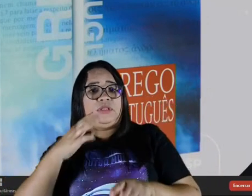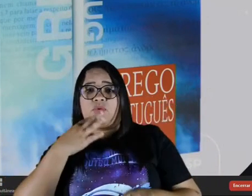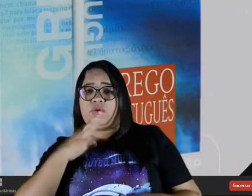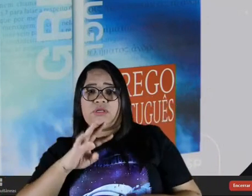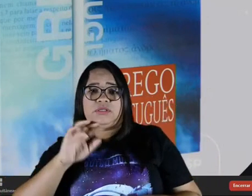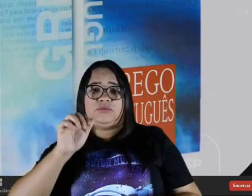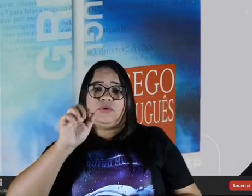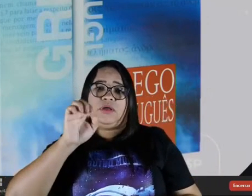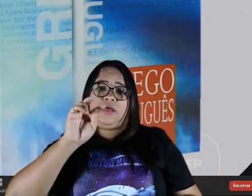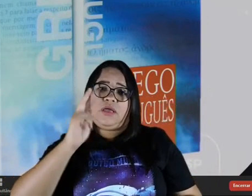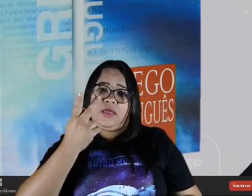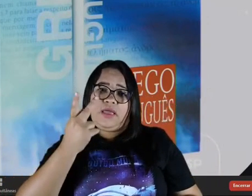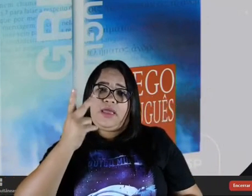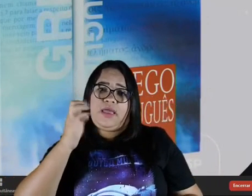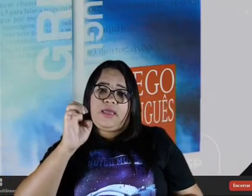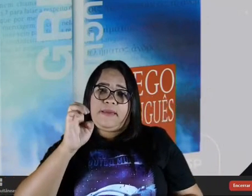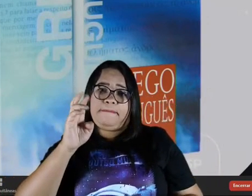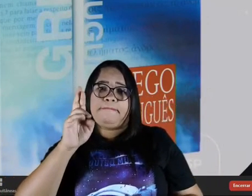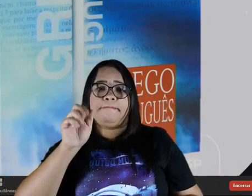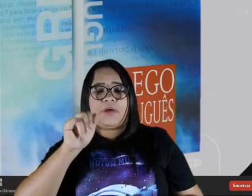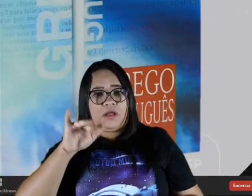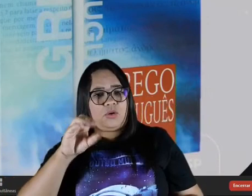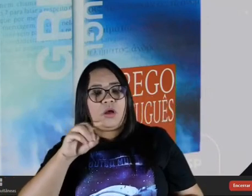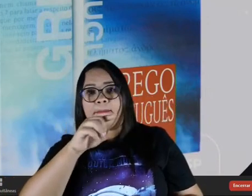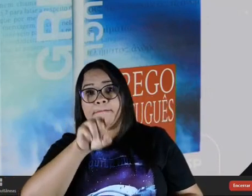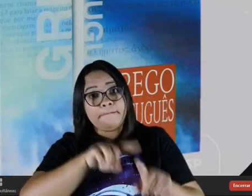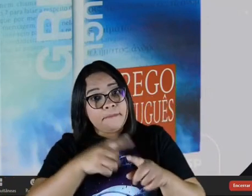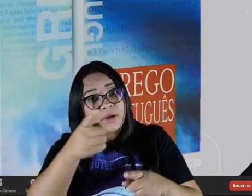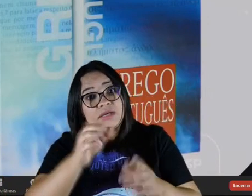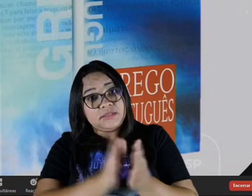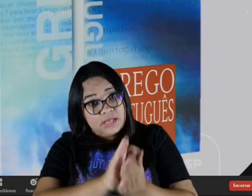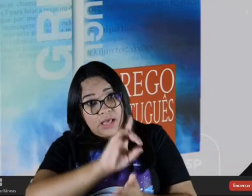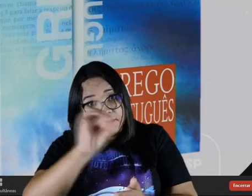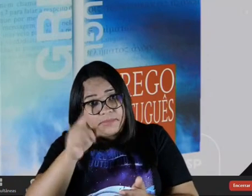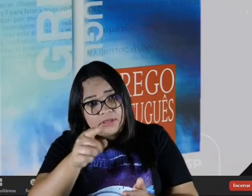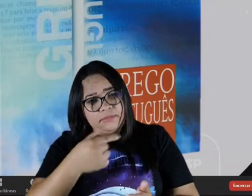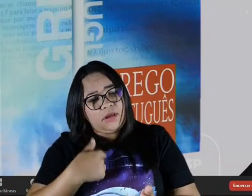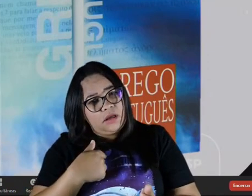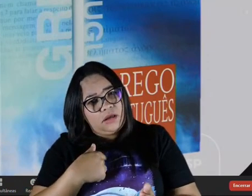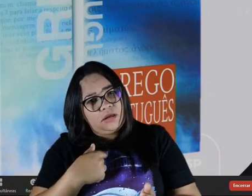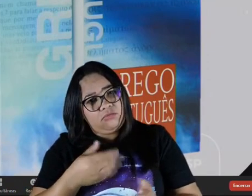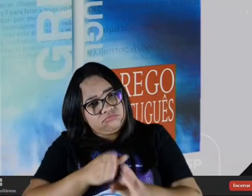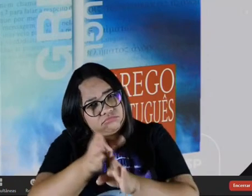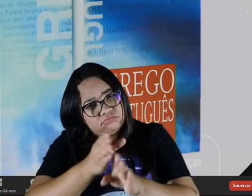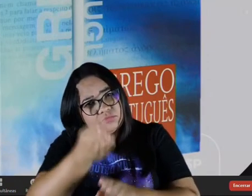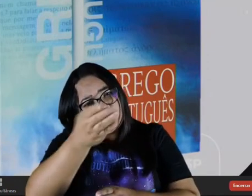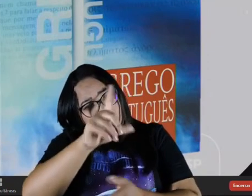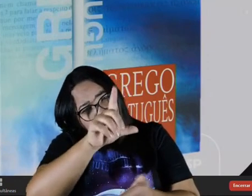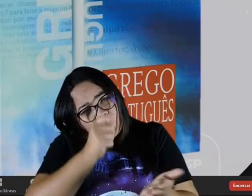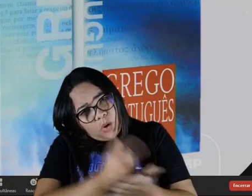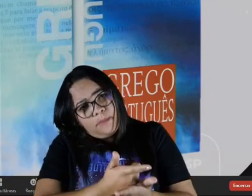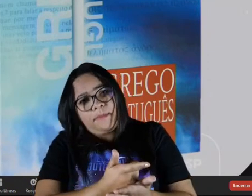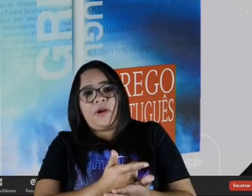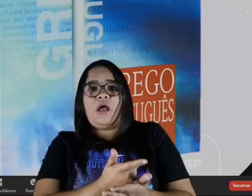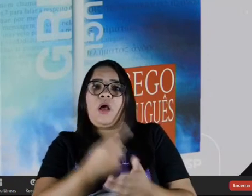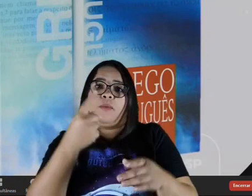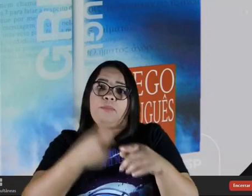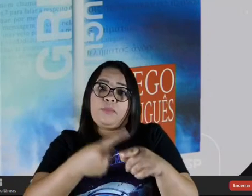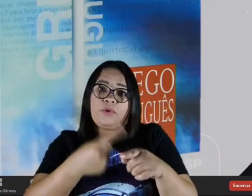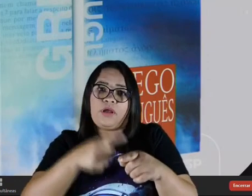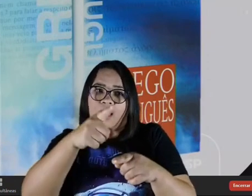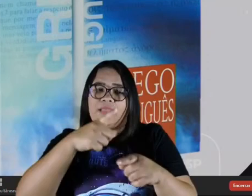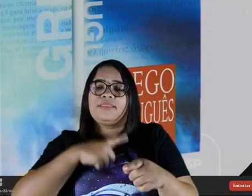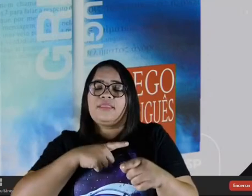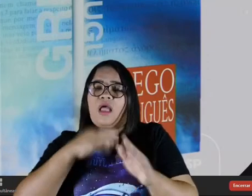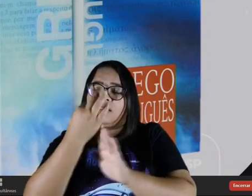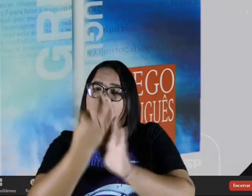grego, e você pode ler embaixo. Então, eu aconselho vocês, comprem esse Novo Testamento. Antes que alguém assuste, Rodrigo, está vendendo de sábado? Não, não estou